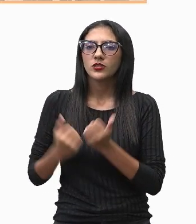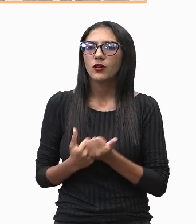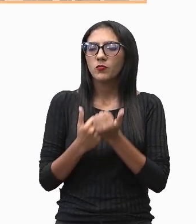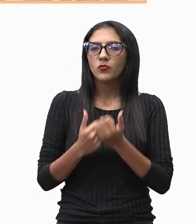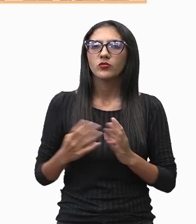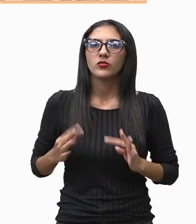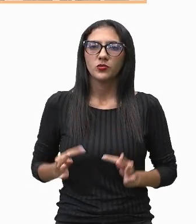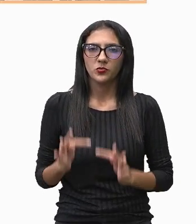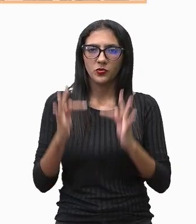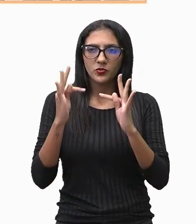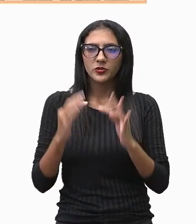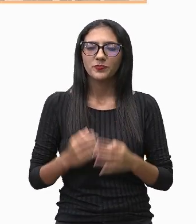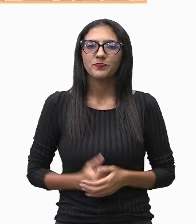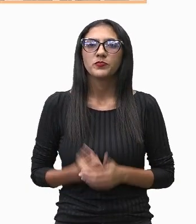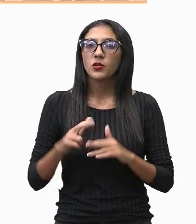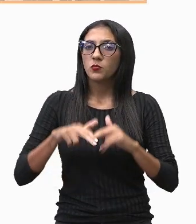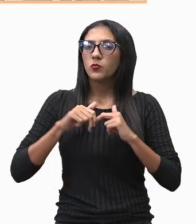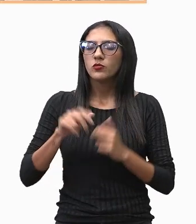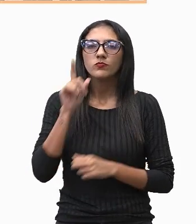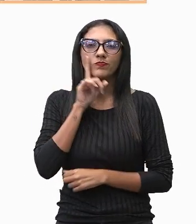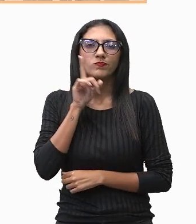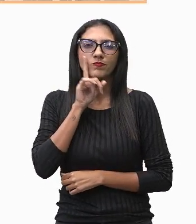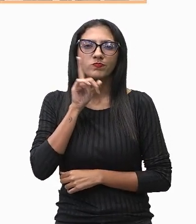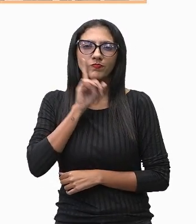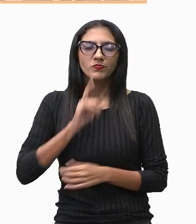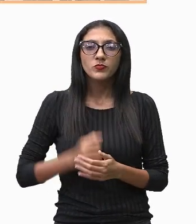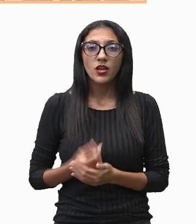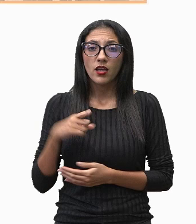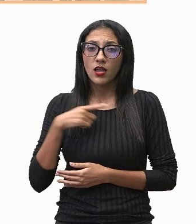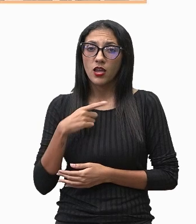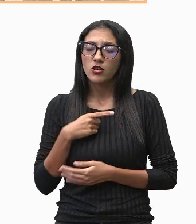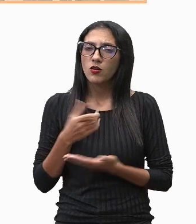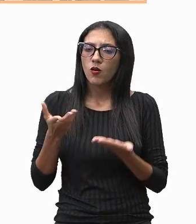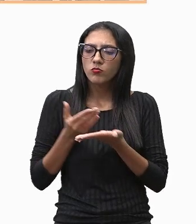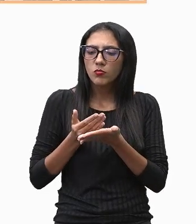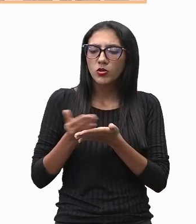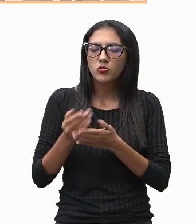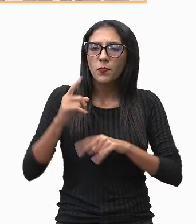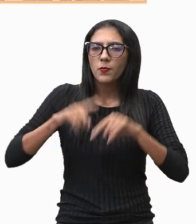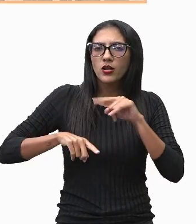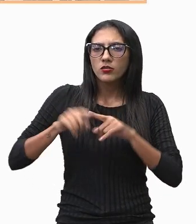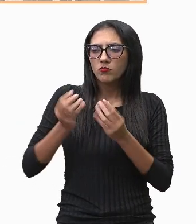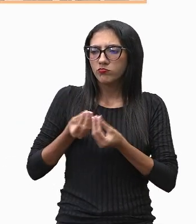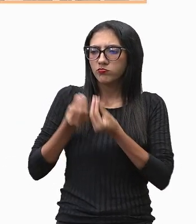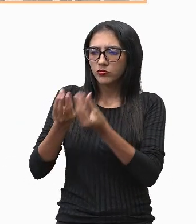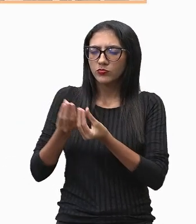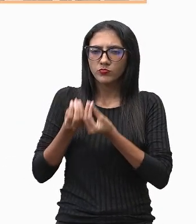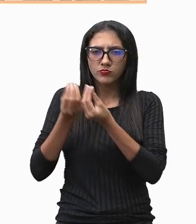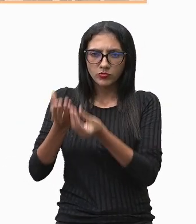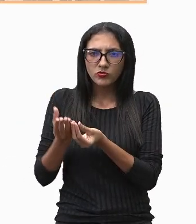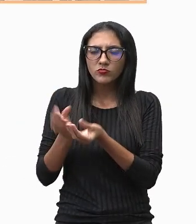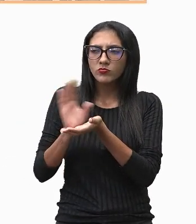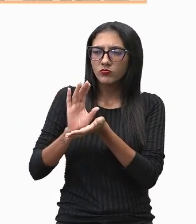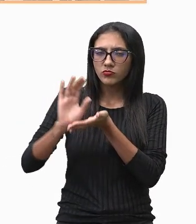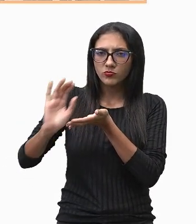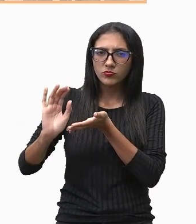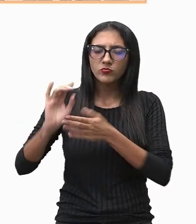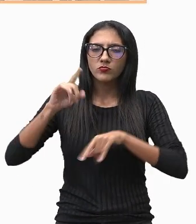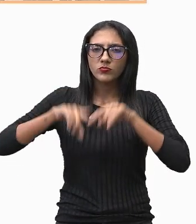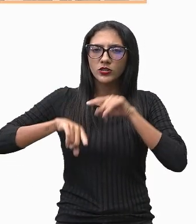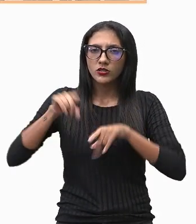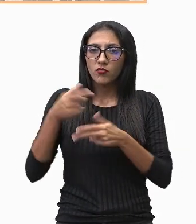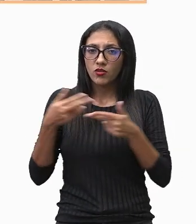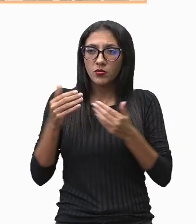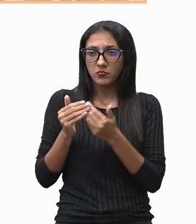os Estados Unidos, começou a fornecer esses insumos para esses países